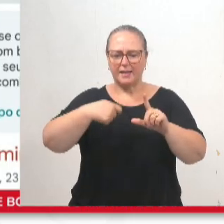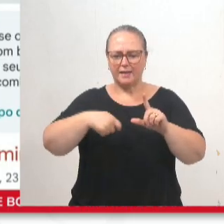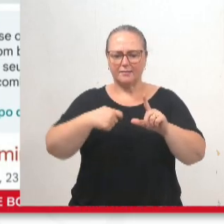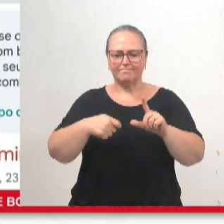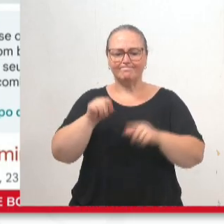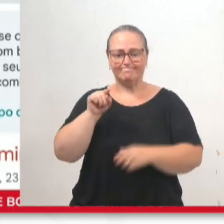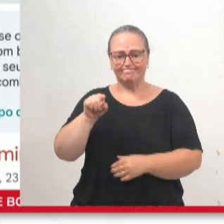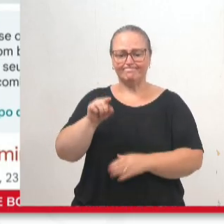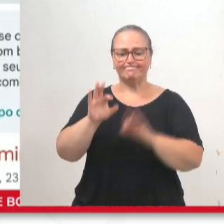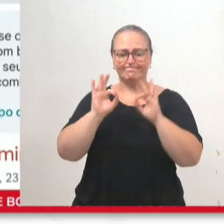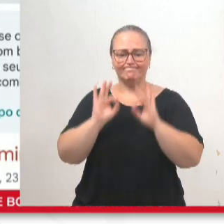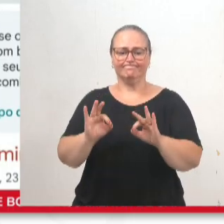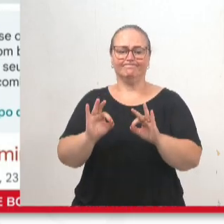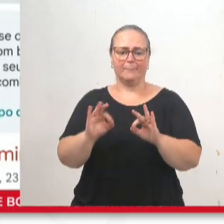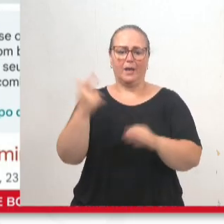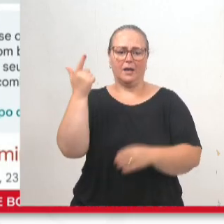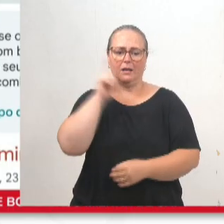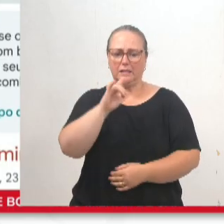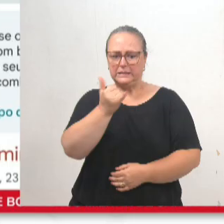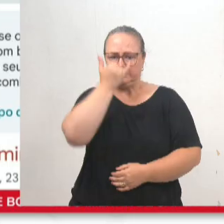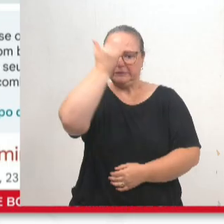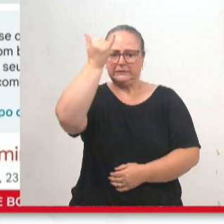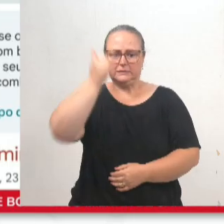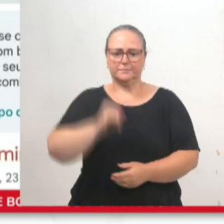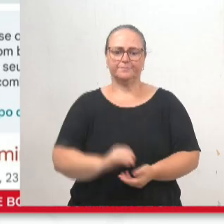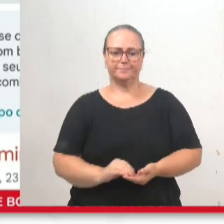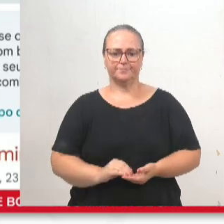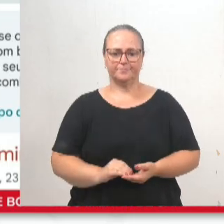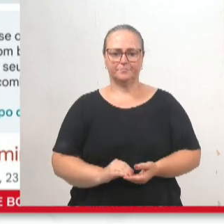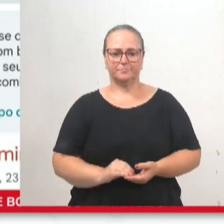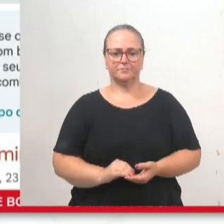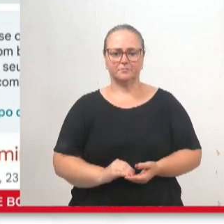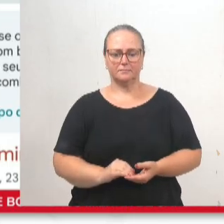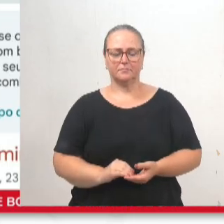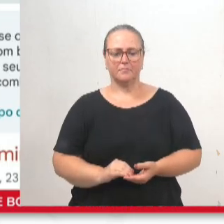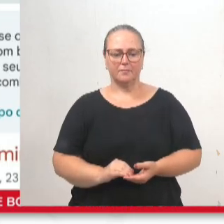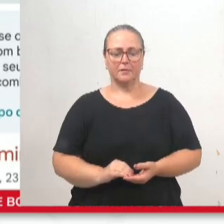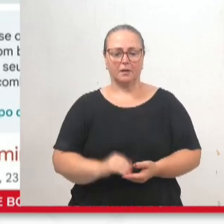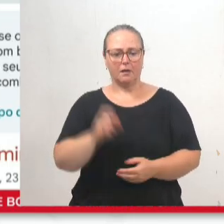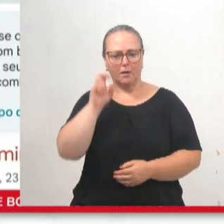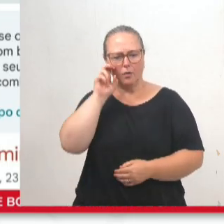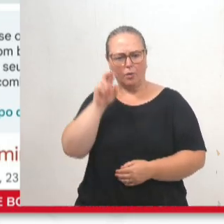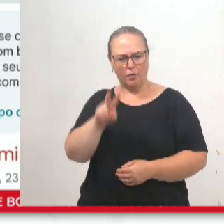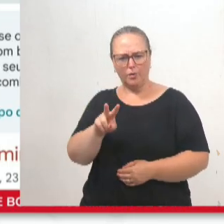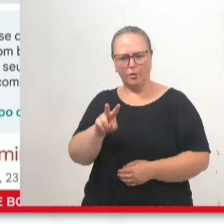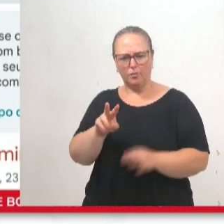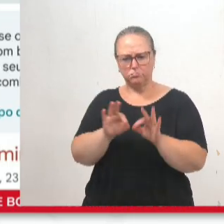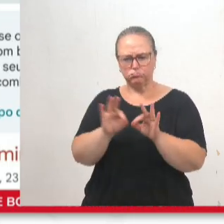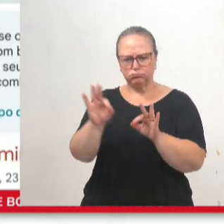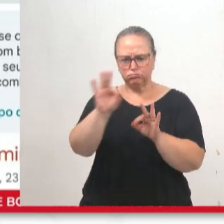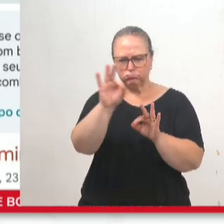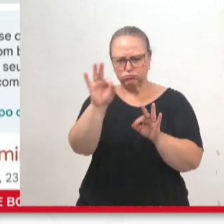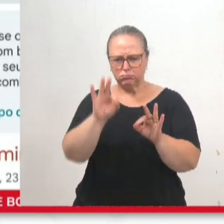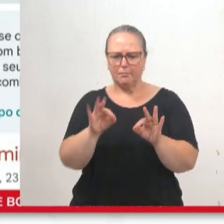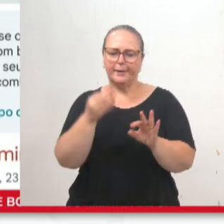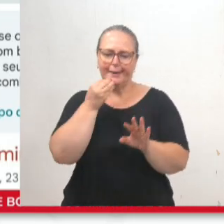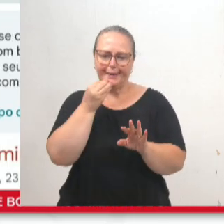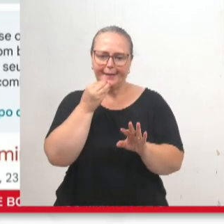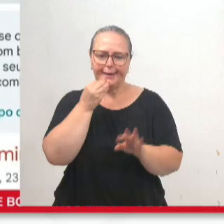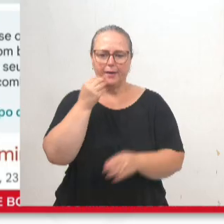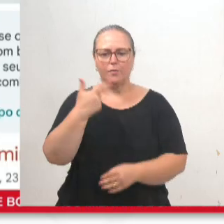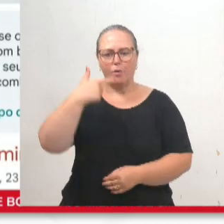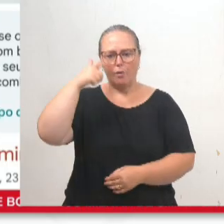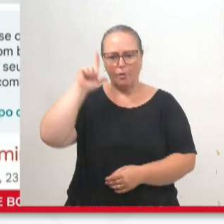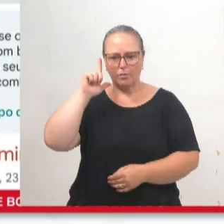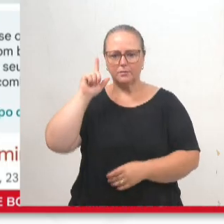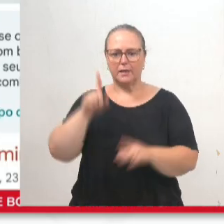que representa o local do incêndio propriamente dito. E se os senhores forem observar, o Google Maps, claro, é uma informação que eu tirei ontem, né?